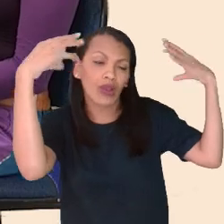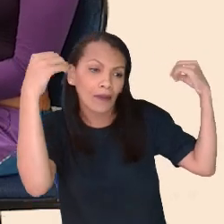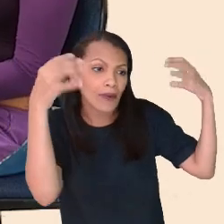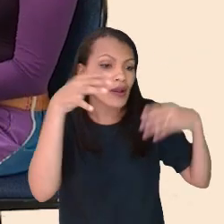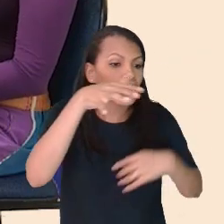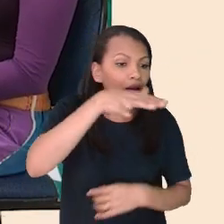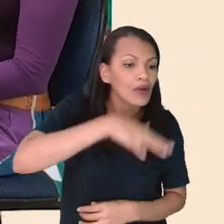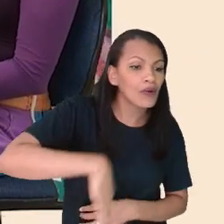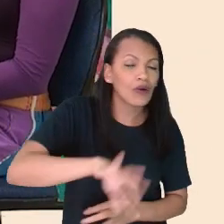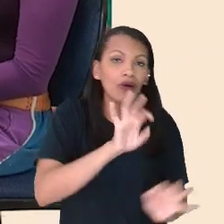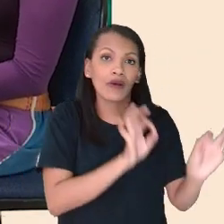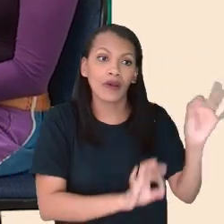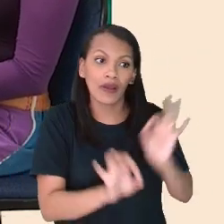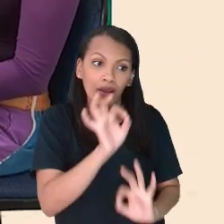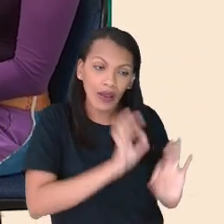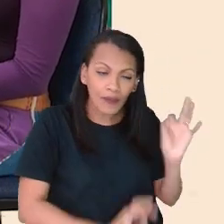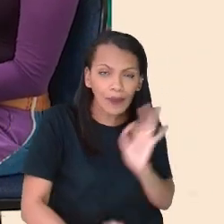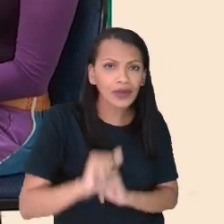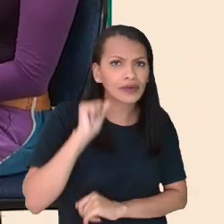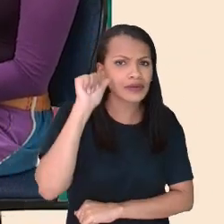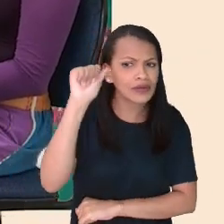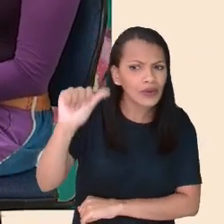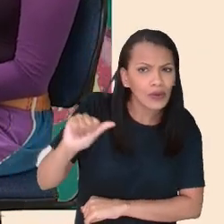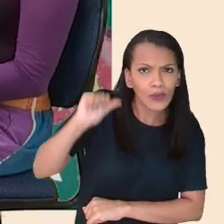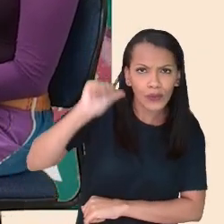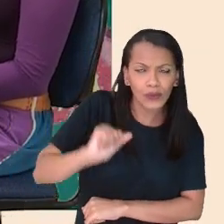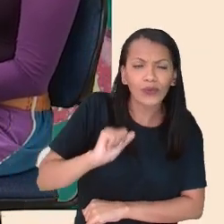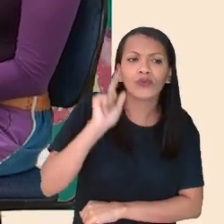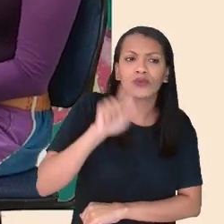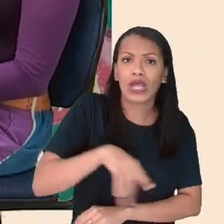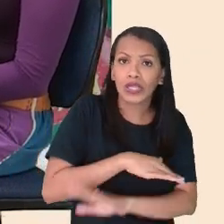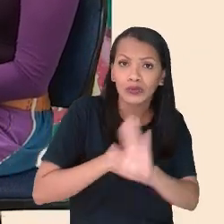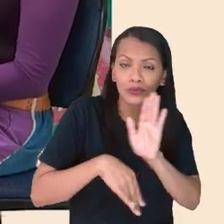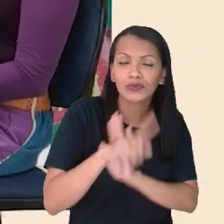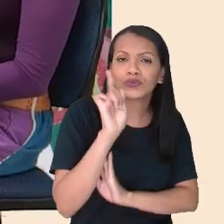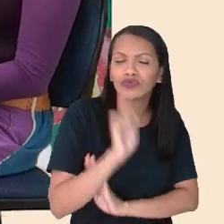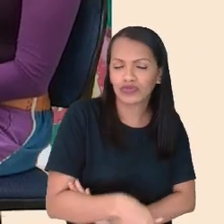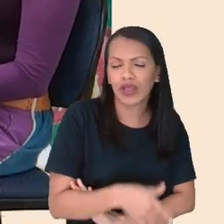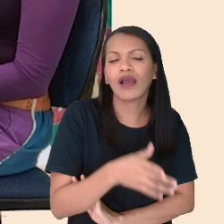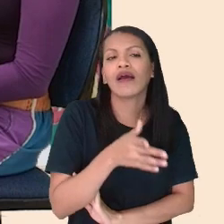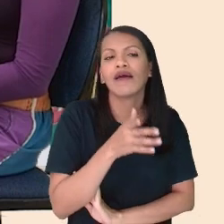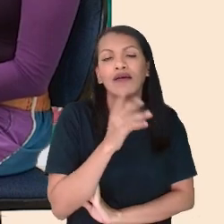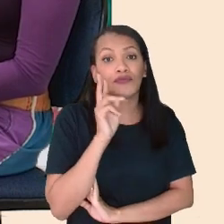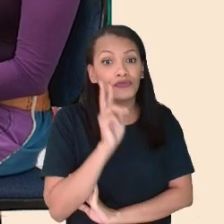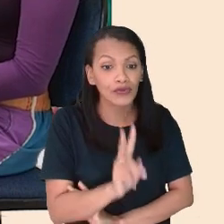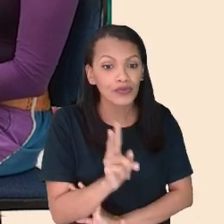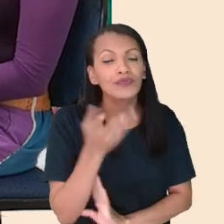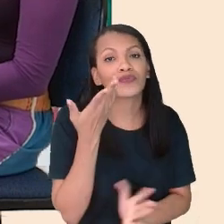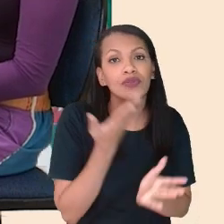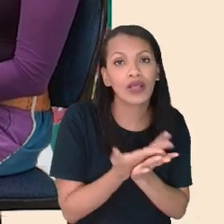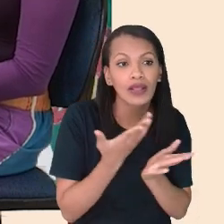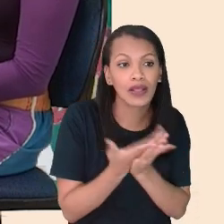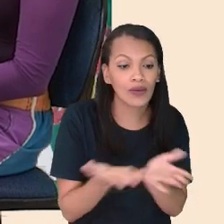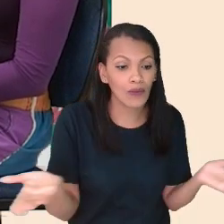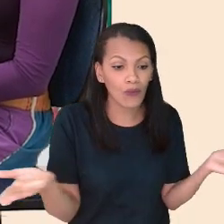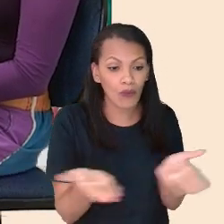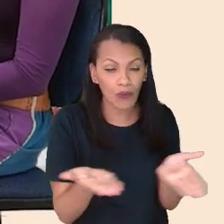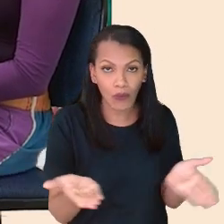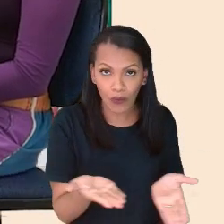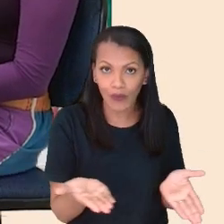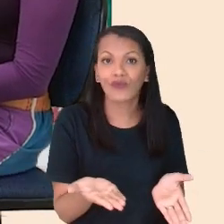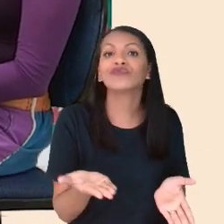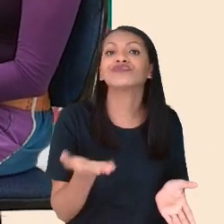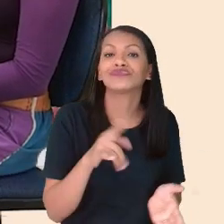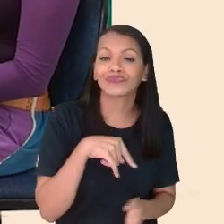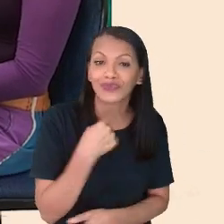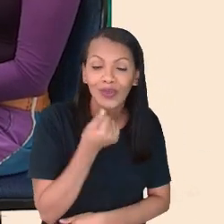a preparação de ator, tudo isso a gente vem trabalhando nas aulas, né? E hoje, através